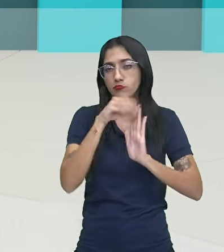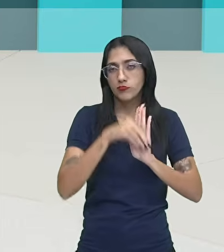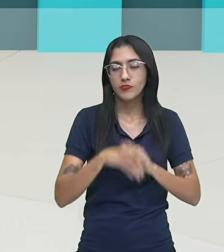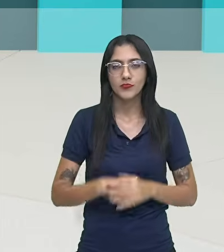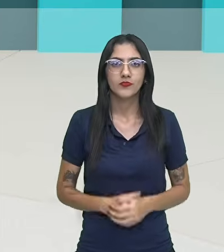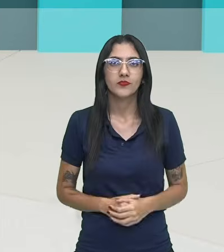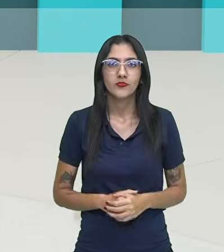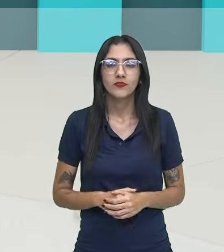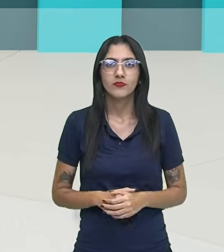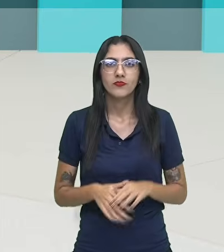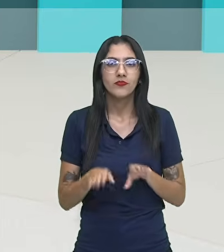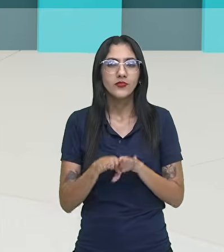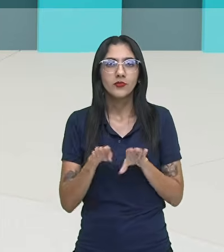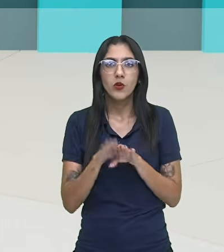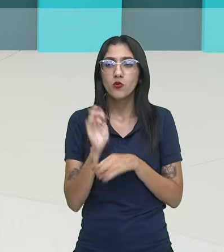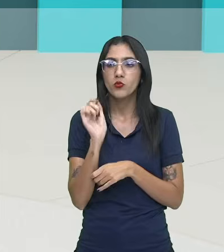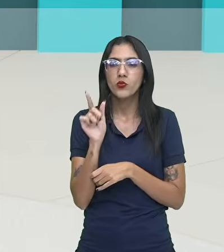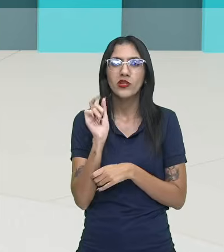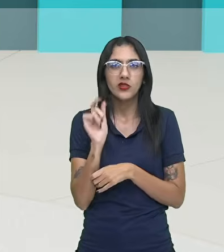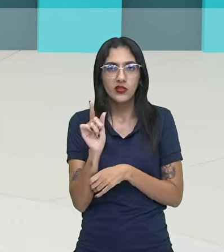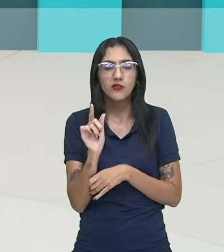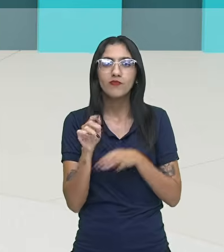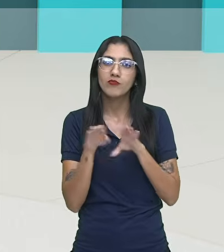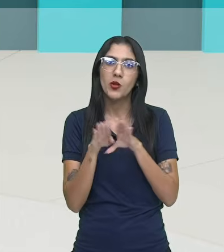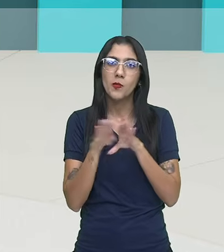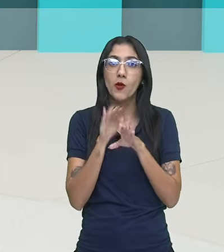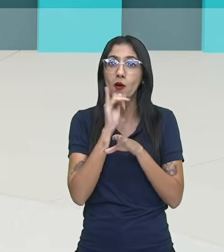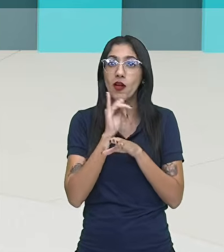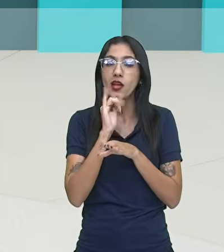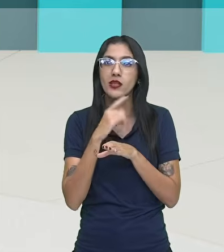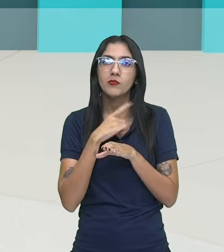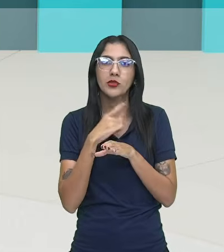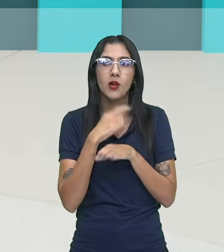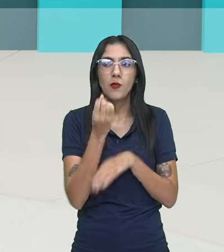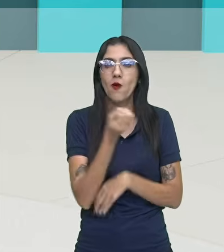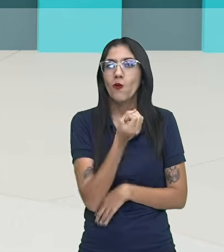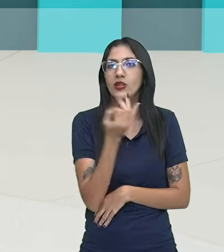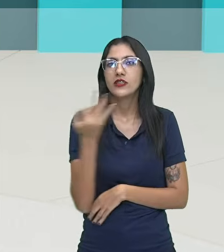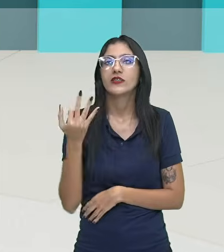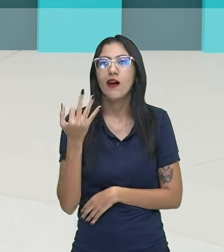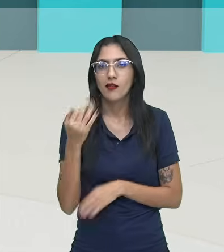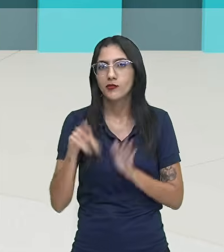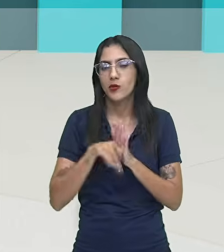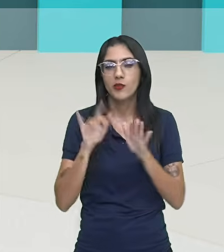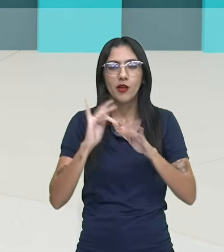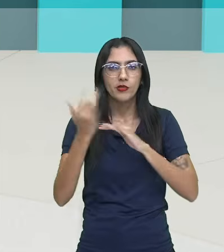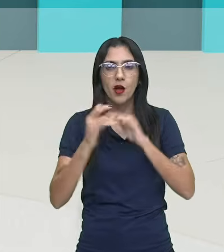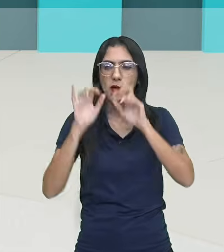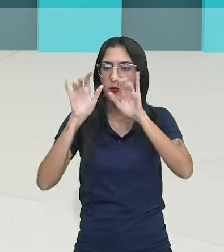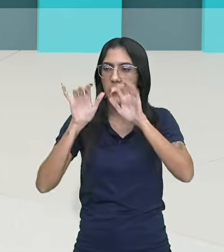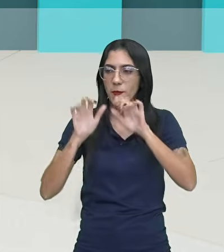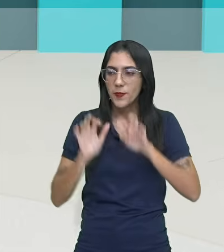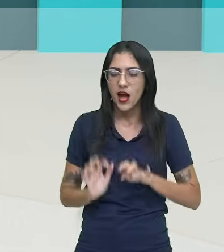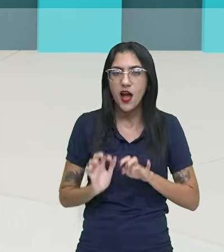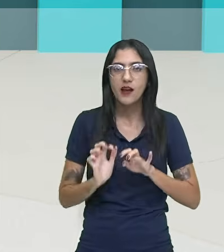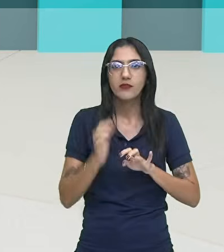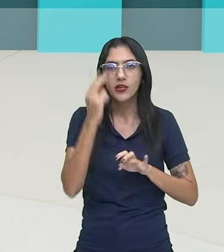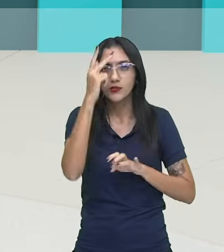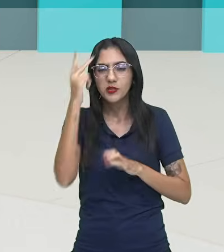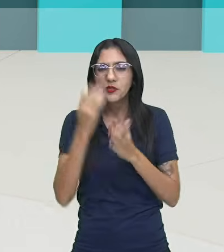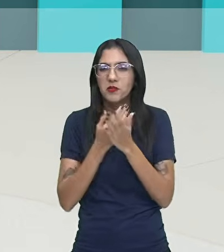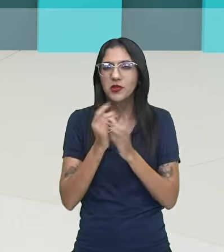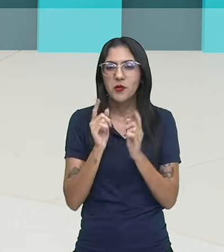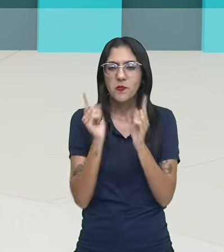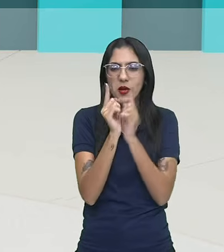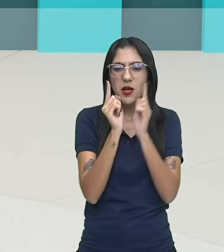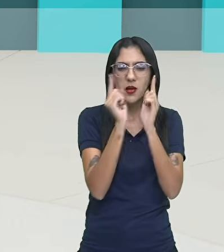Twitter também é outro exemplo. Você só tem ali um limite de tantos caracteres para escrever, aí as pessoas começam a abreviar as coisas porque